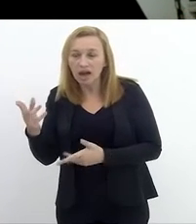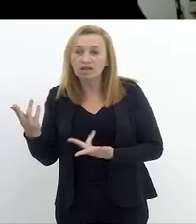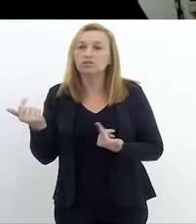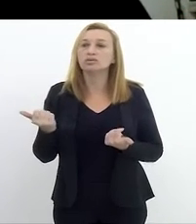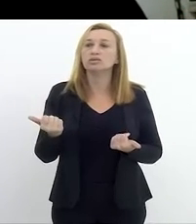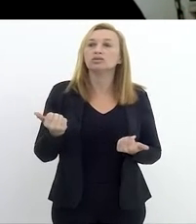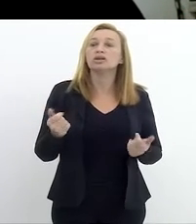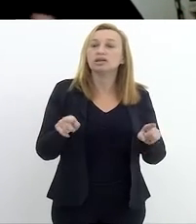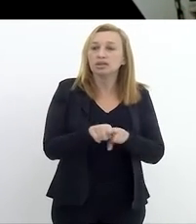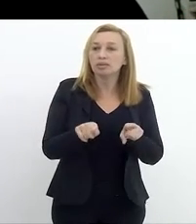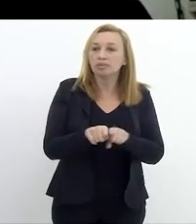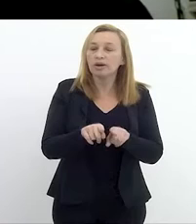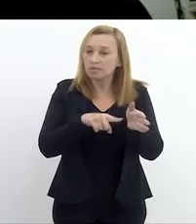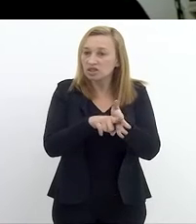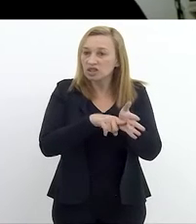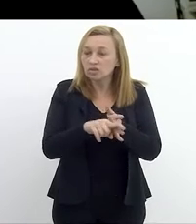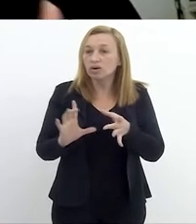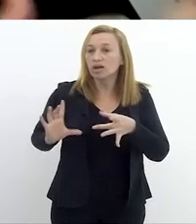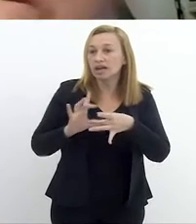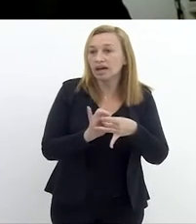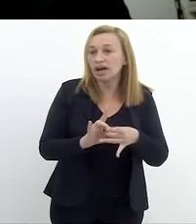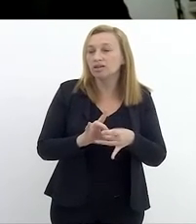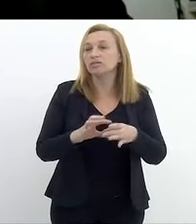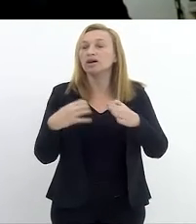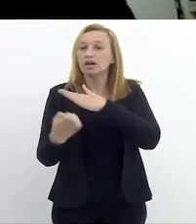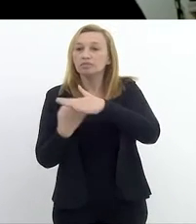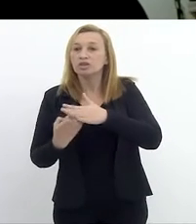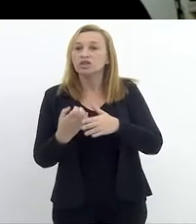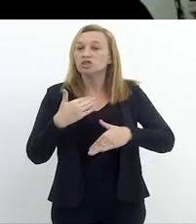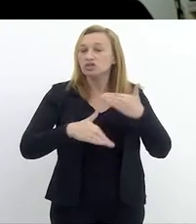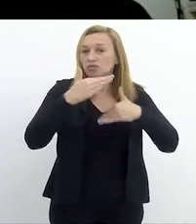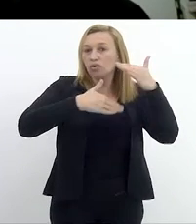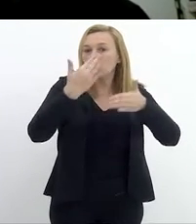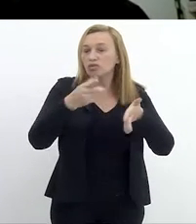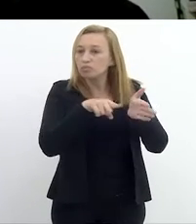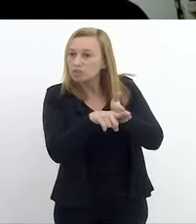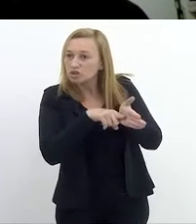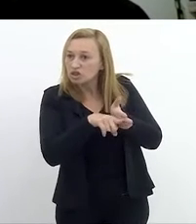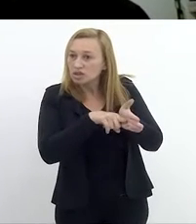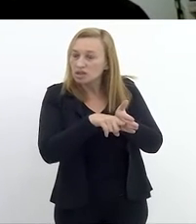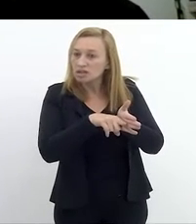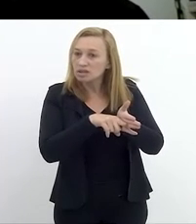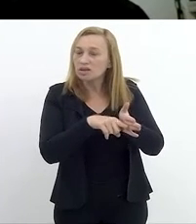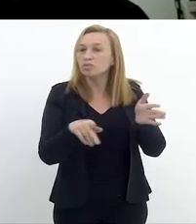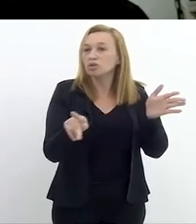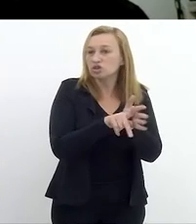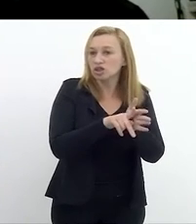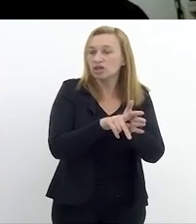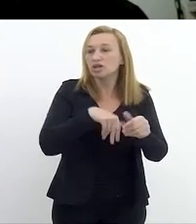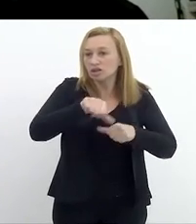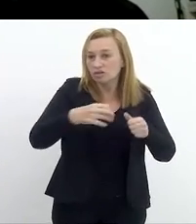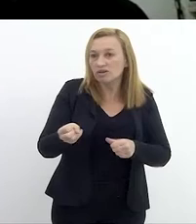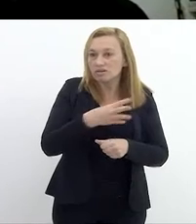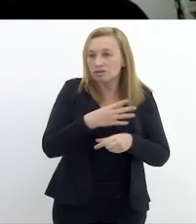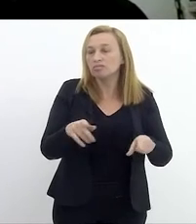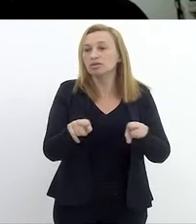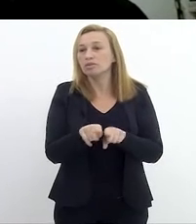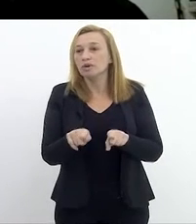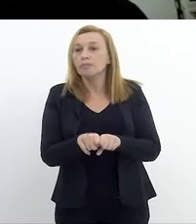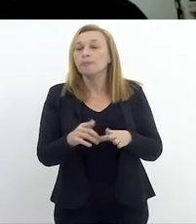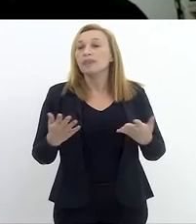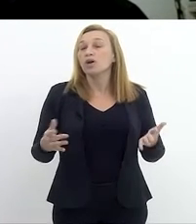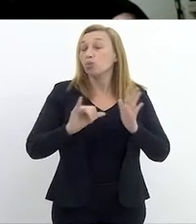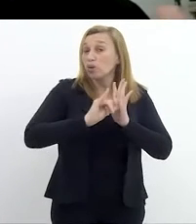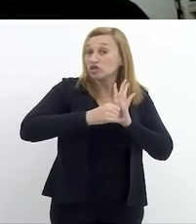pesquisadores. Tanto pesquisadores ligados a universidades como pesquisadores ligados a empresas, para que eles desenvolvam projetos de